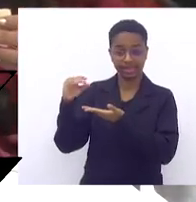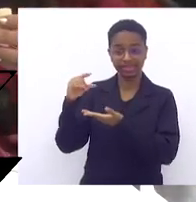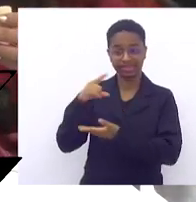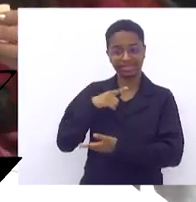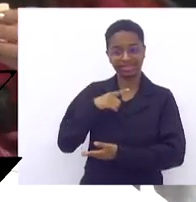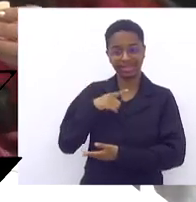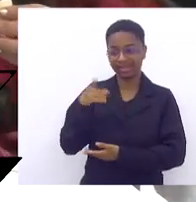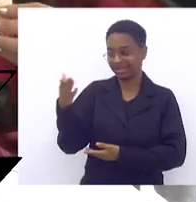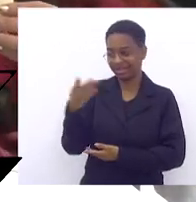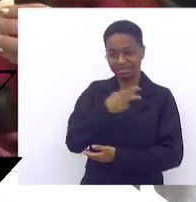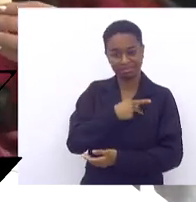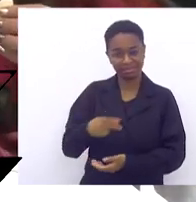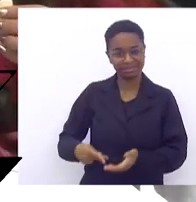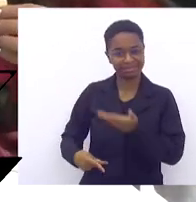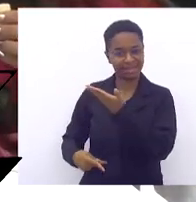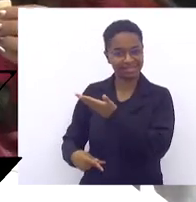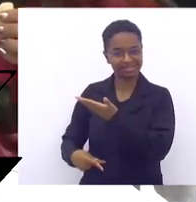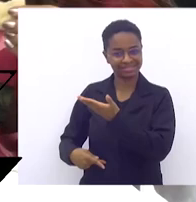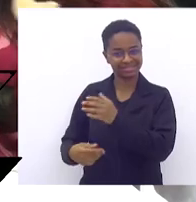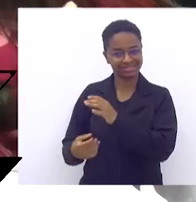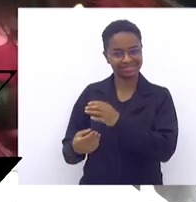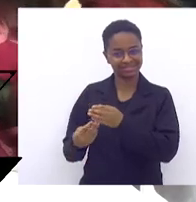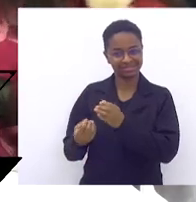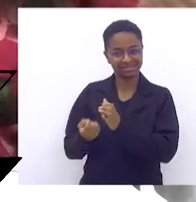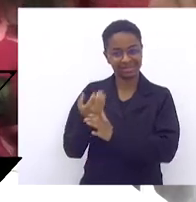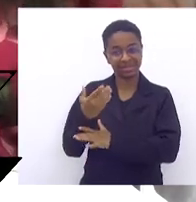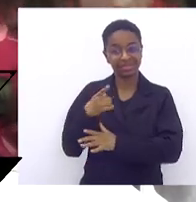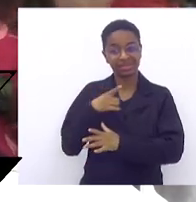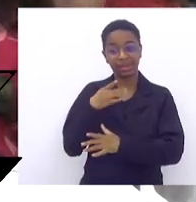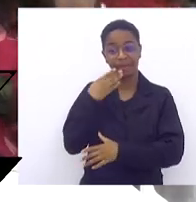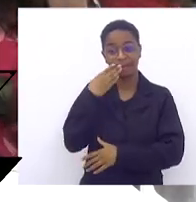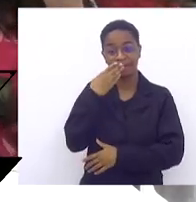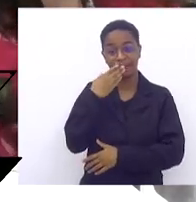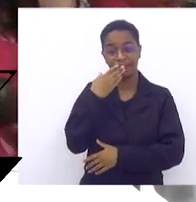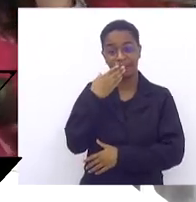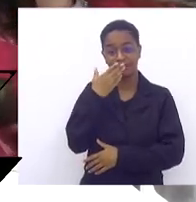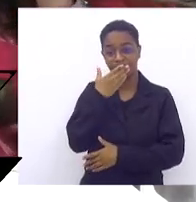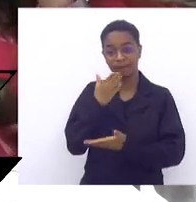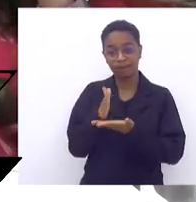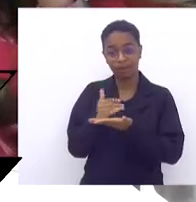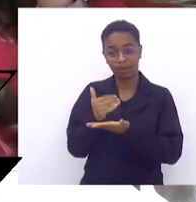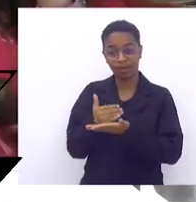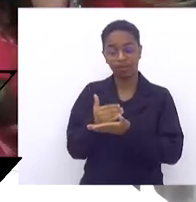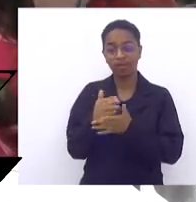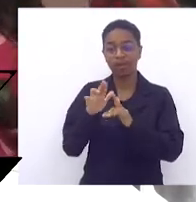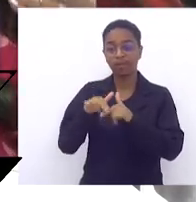do deputado Rodrigo Amorim. Bolinhos para comemorar na CCJ.